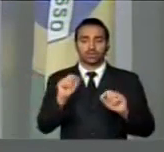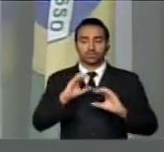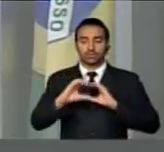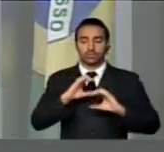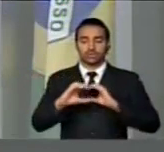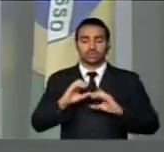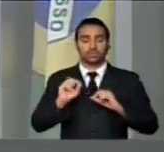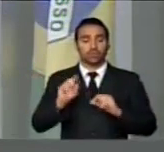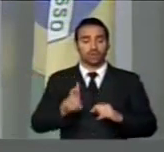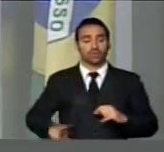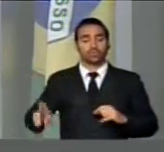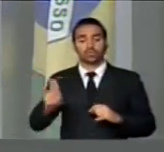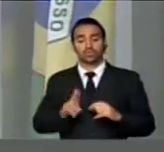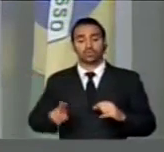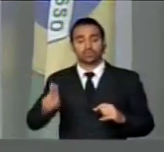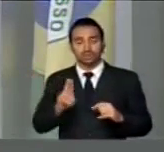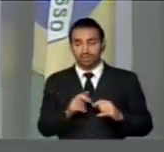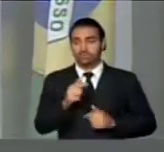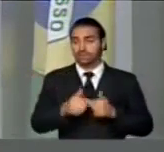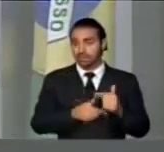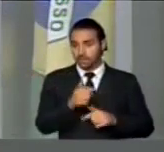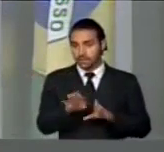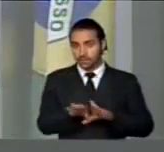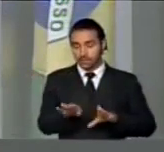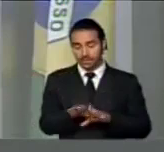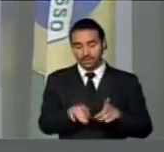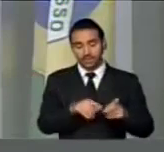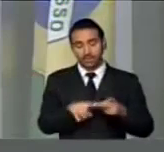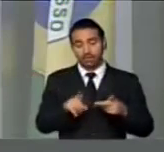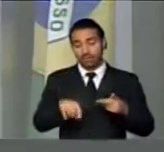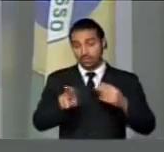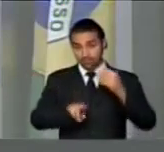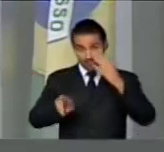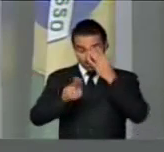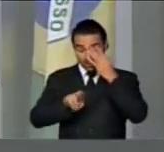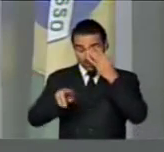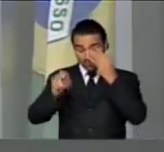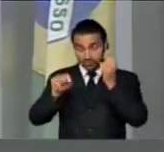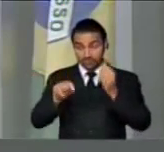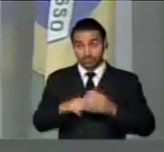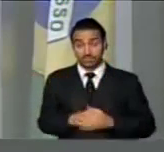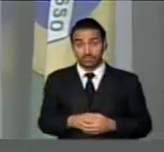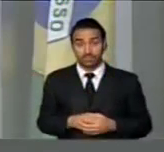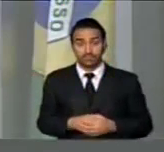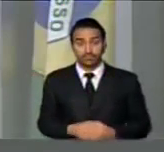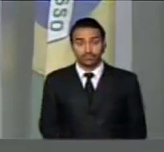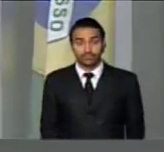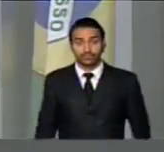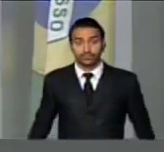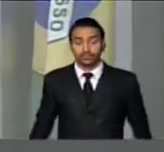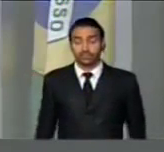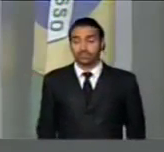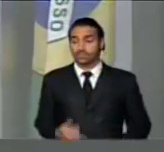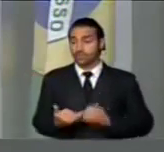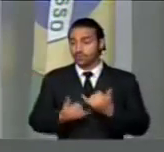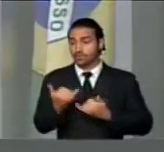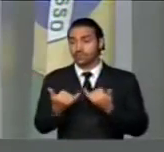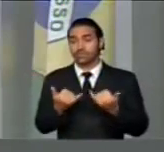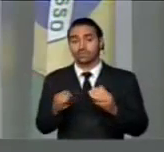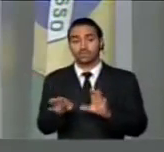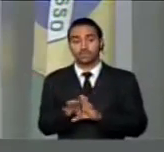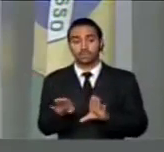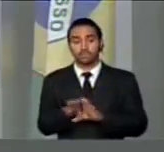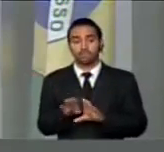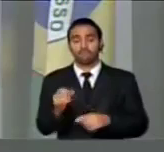e que é usado como ferramenta de trabalho, que é usado como forma de lazer, de entretenimento,